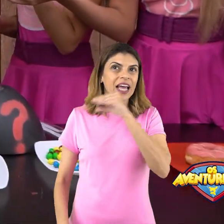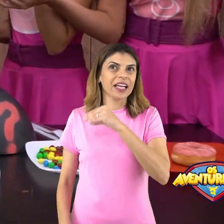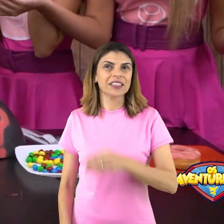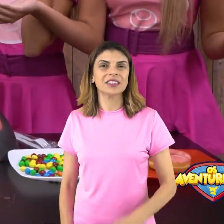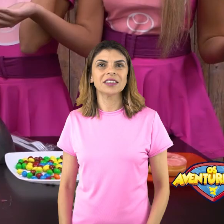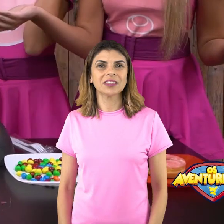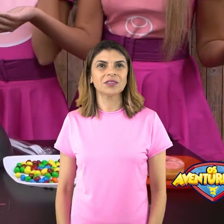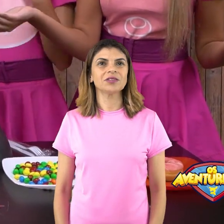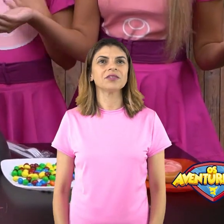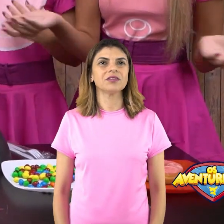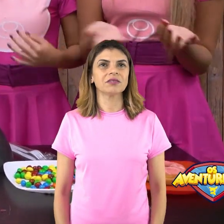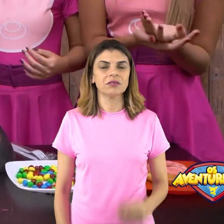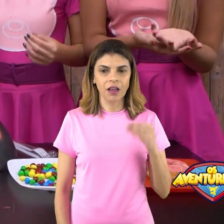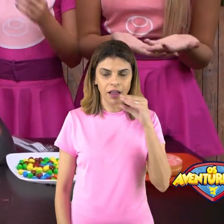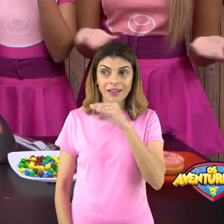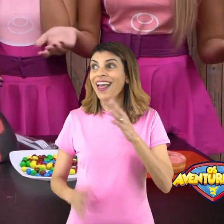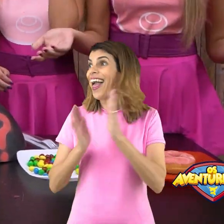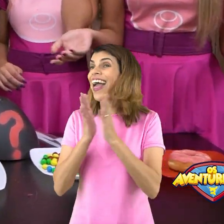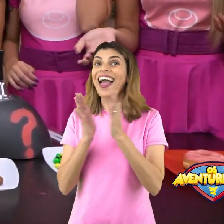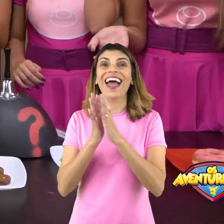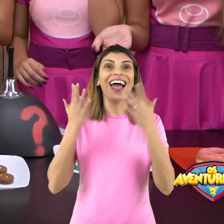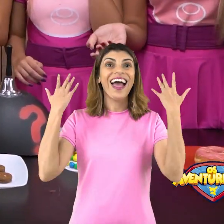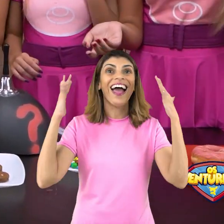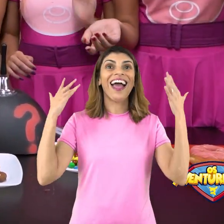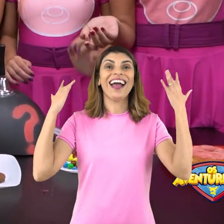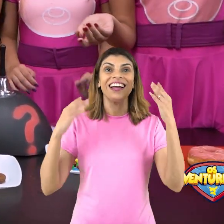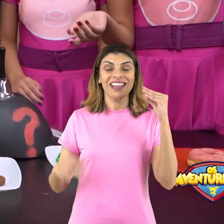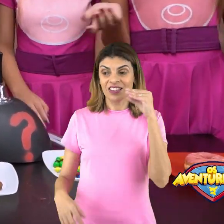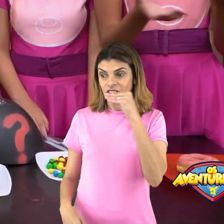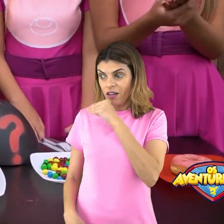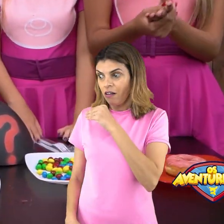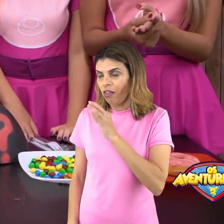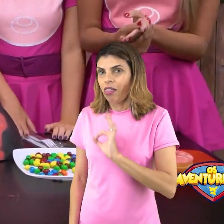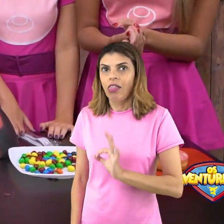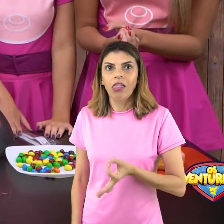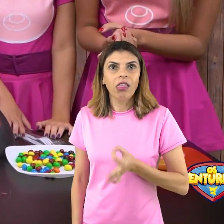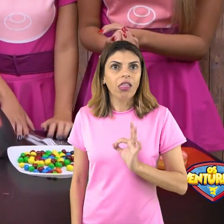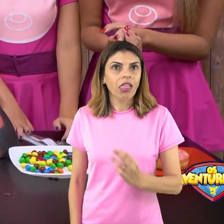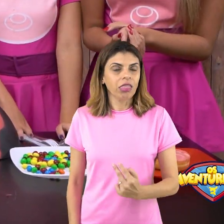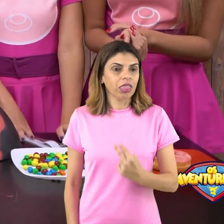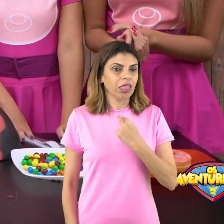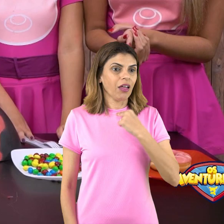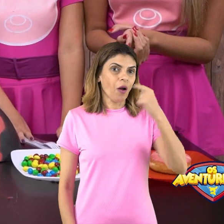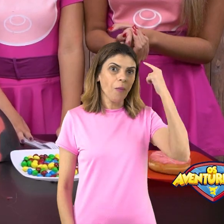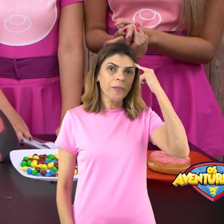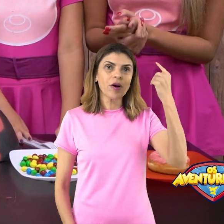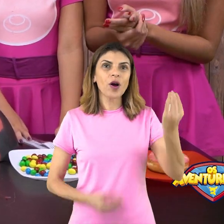quente. Tá quente, Giovana. Tá comemorando. Meu Deus. Ai, que grande. É que eu gosto de milkshake, mas